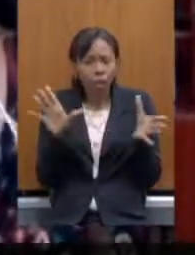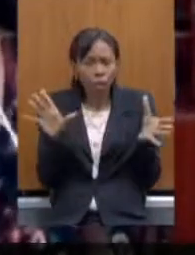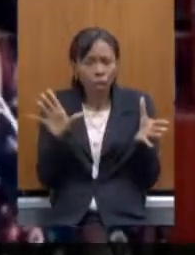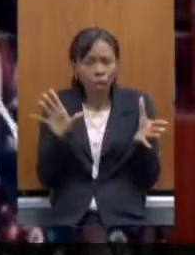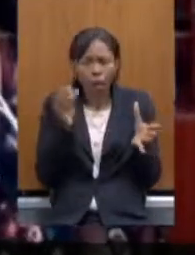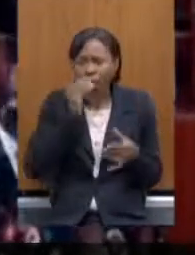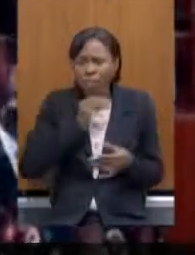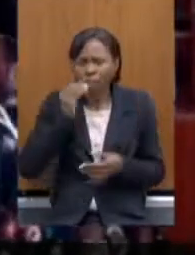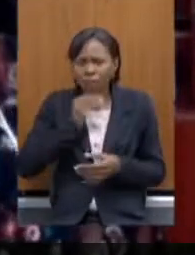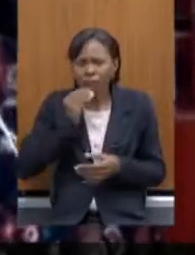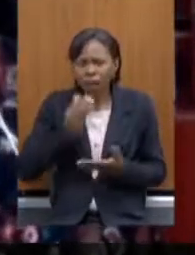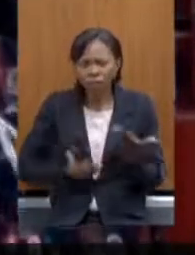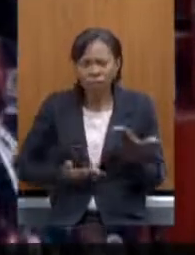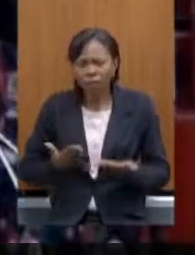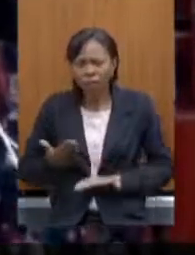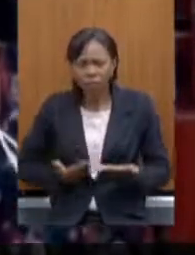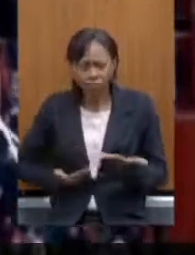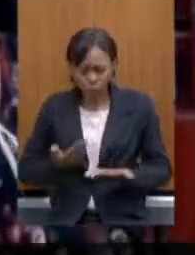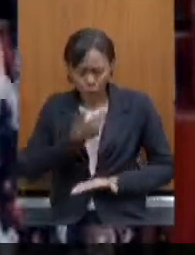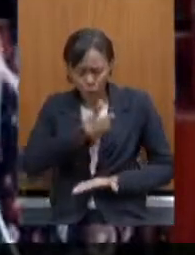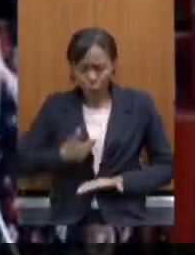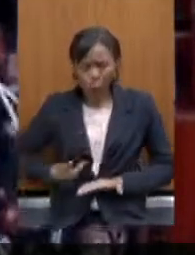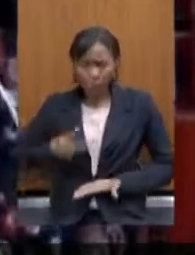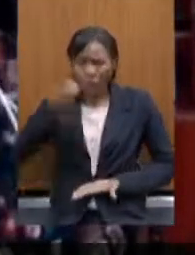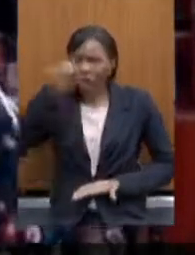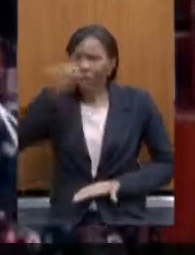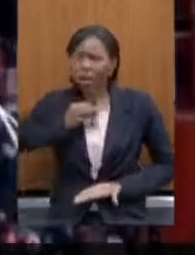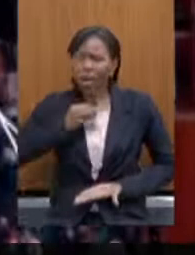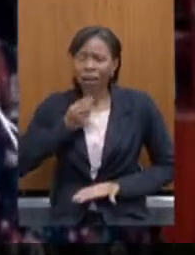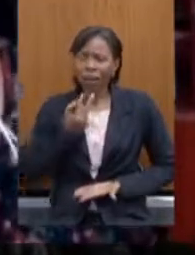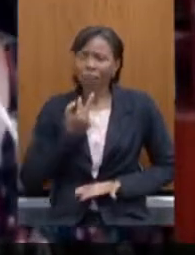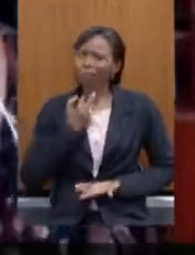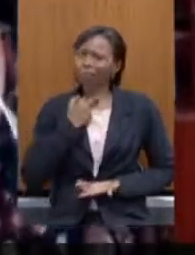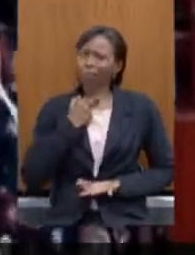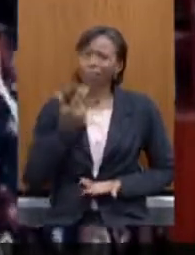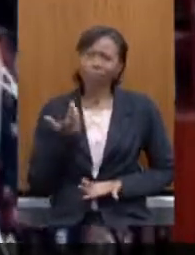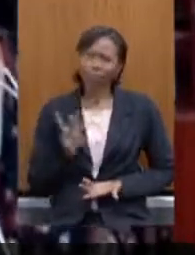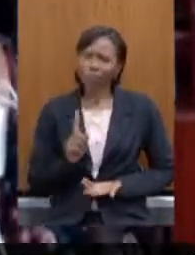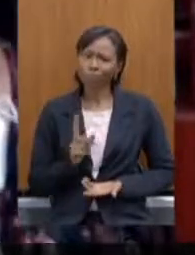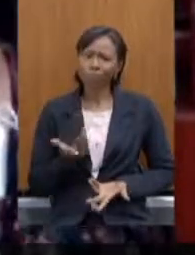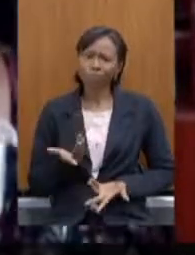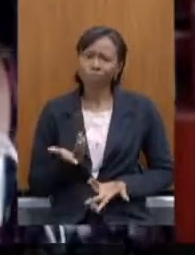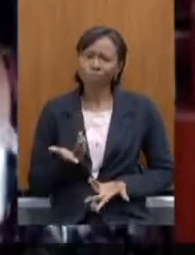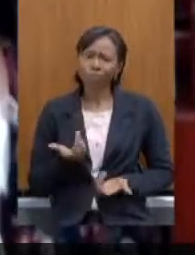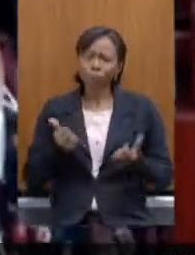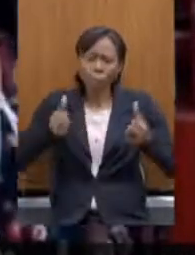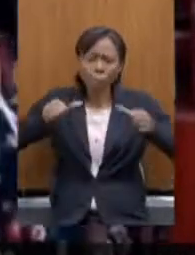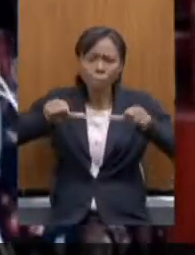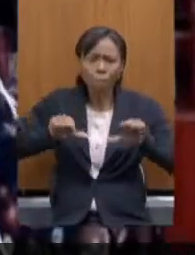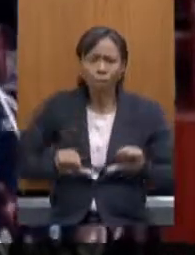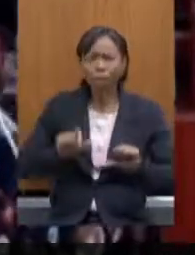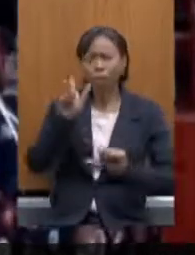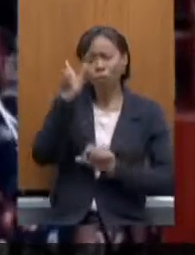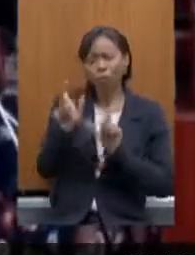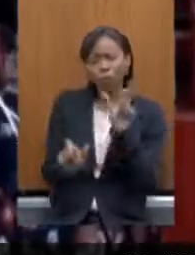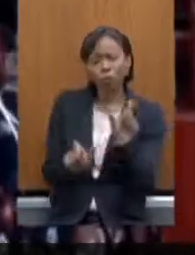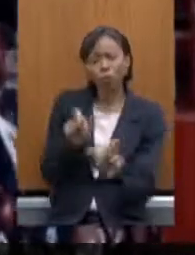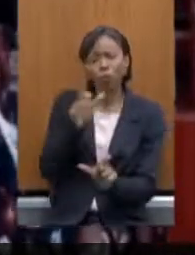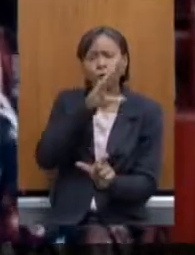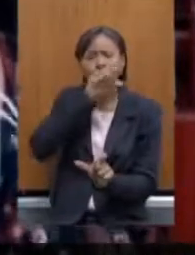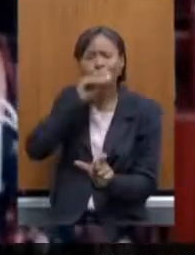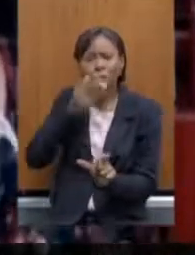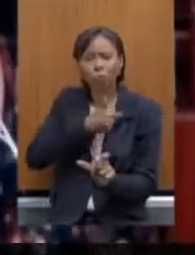da prestação de serviço público nós não podemos permitir o empobrecimento do servidor público